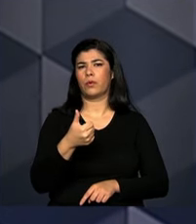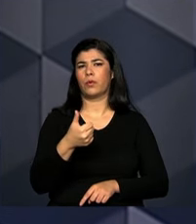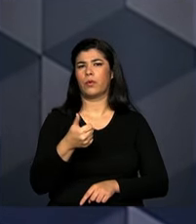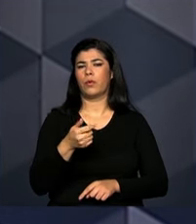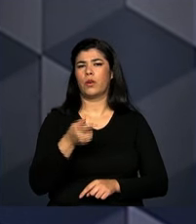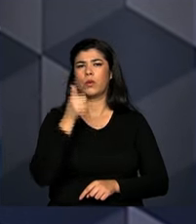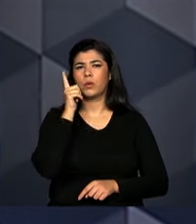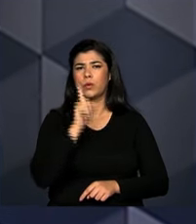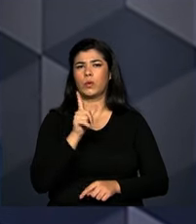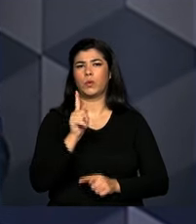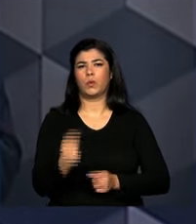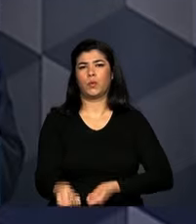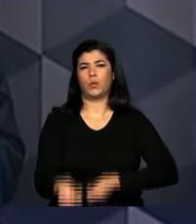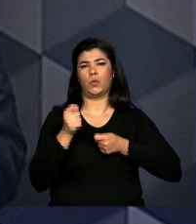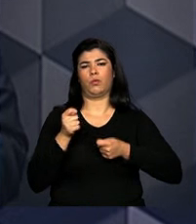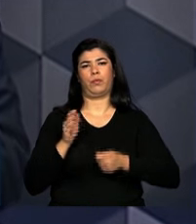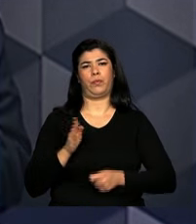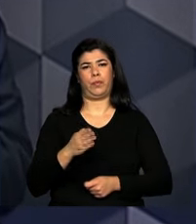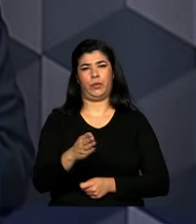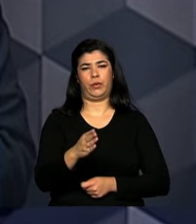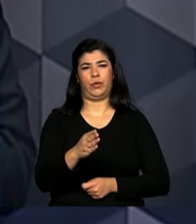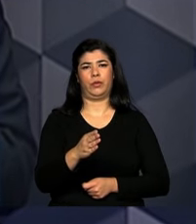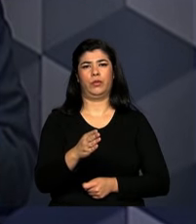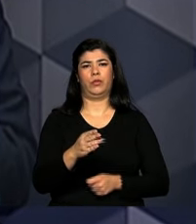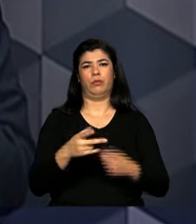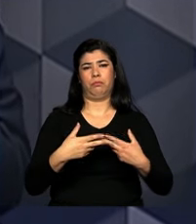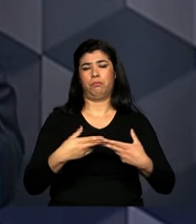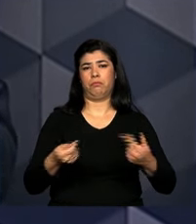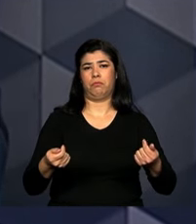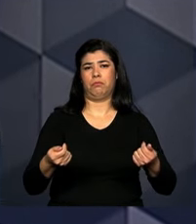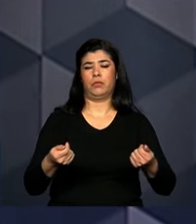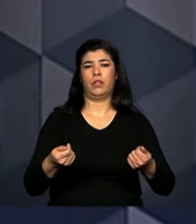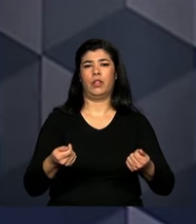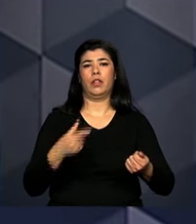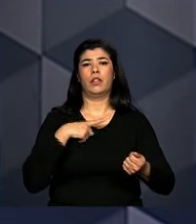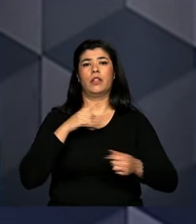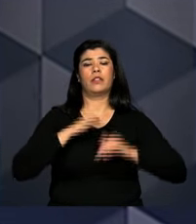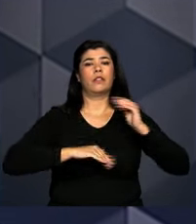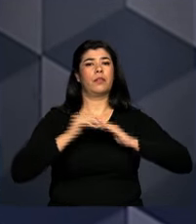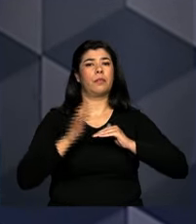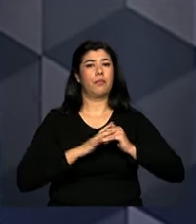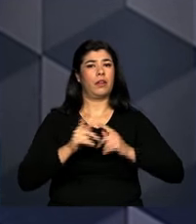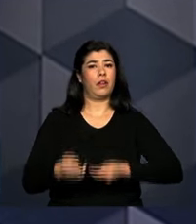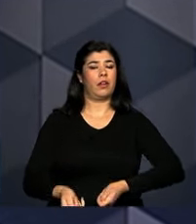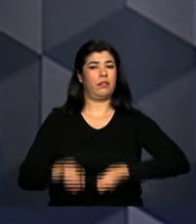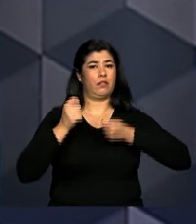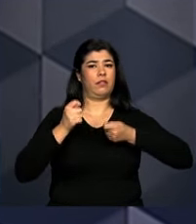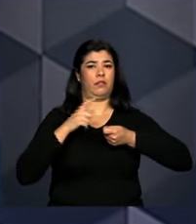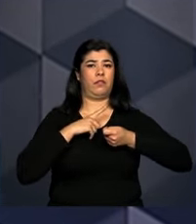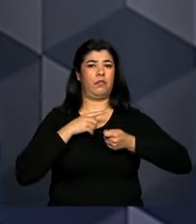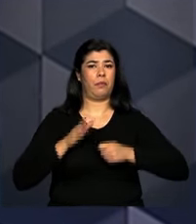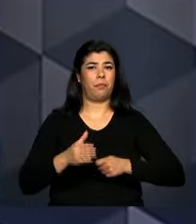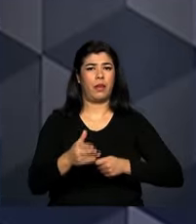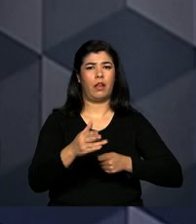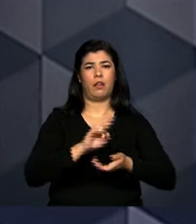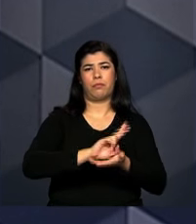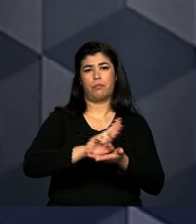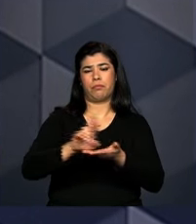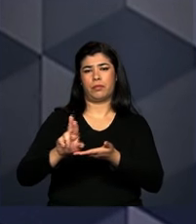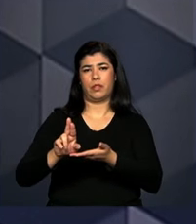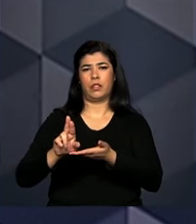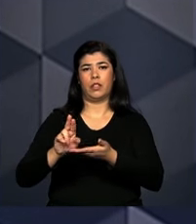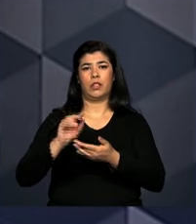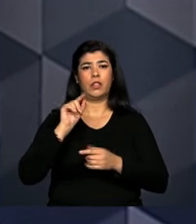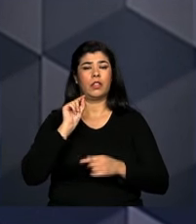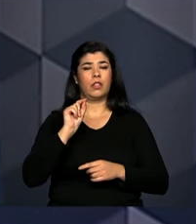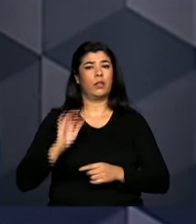pescado. Desta feita, nós compreendemos de que o horizonte que o nosso país